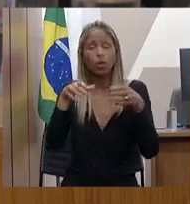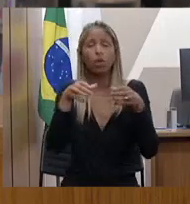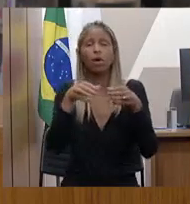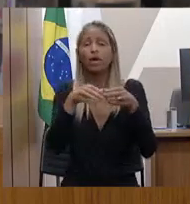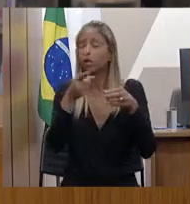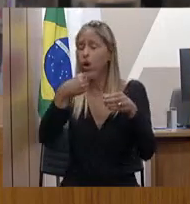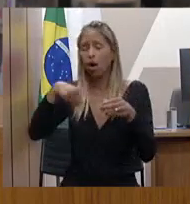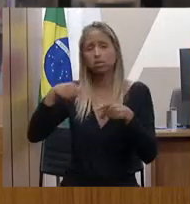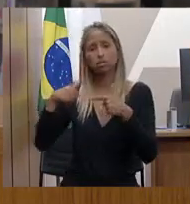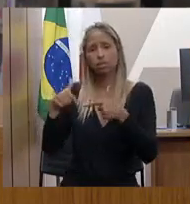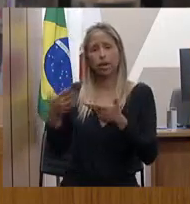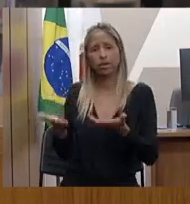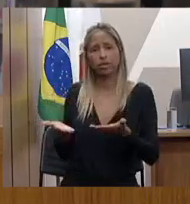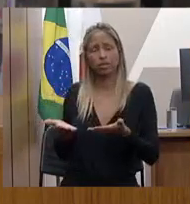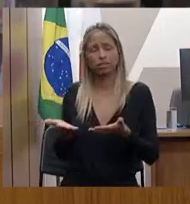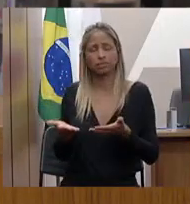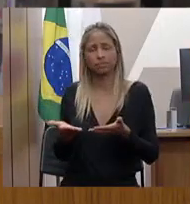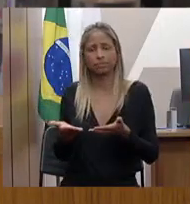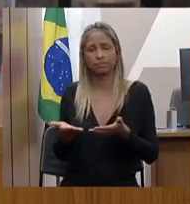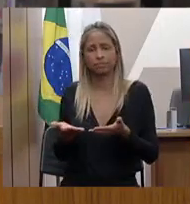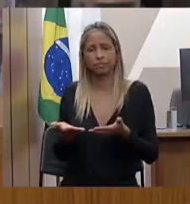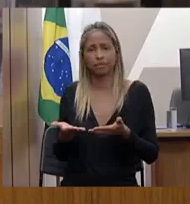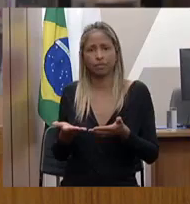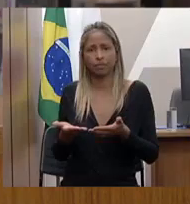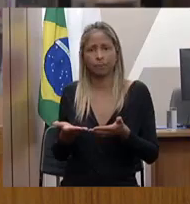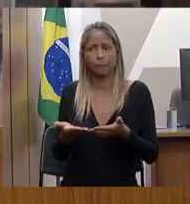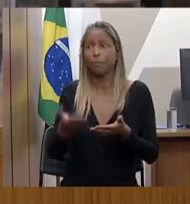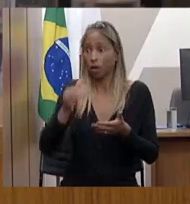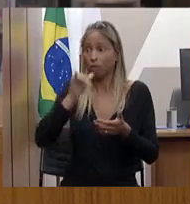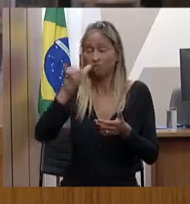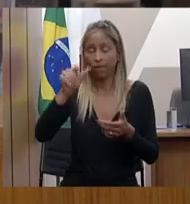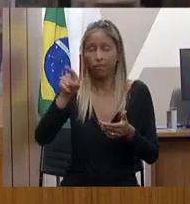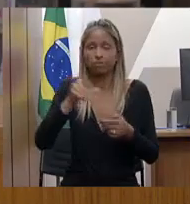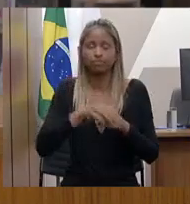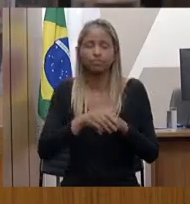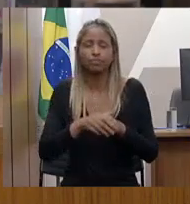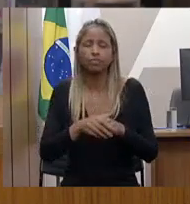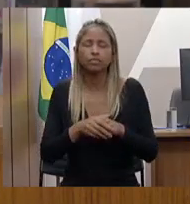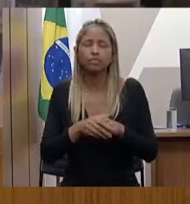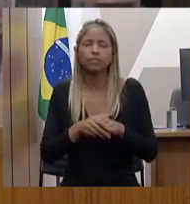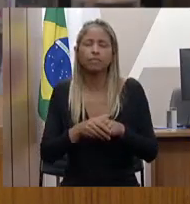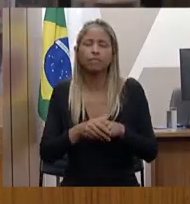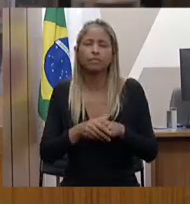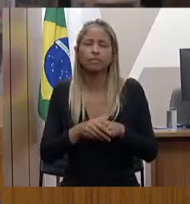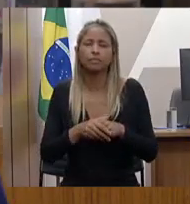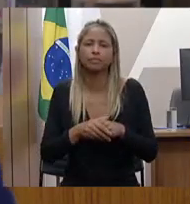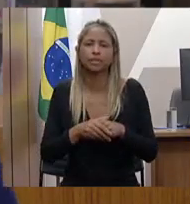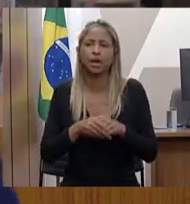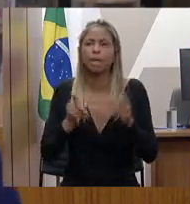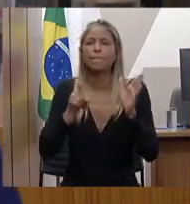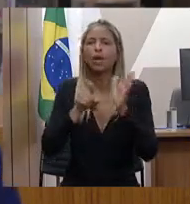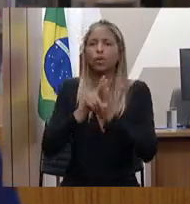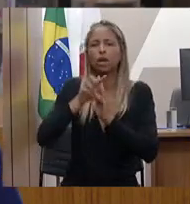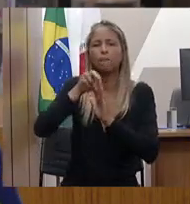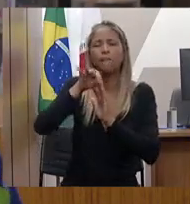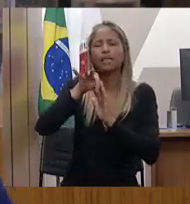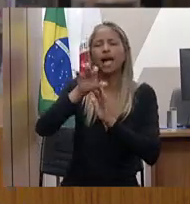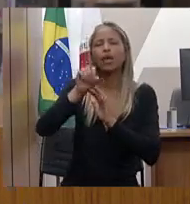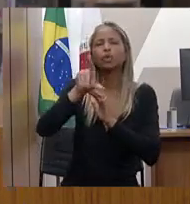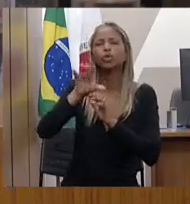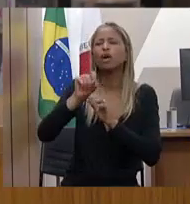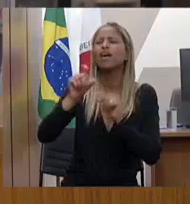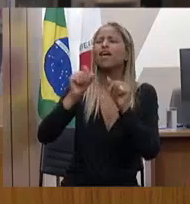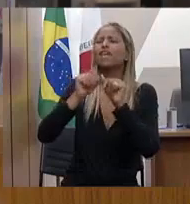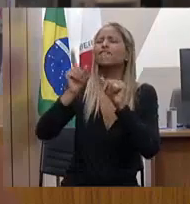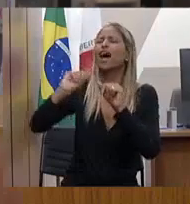todos nós somos Trabalhadores como diz o padre né a gente fala assim com a pergunta por Metalúrgica e sua esposa faz o que